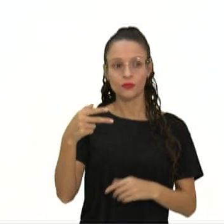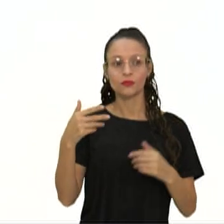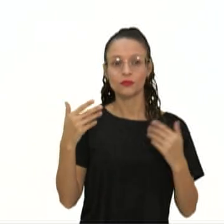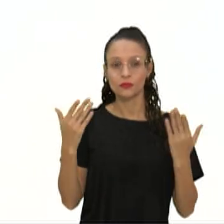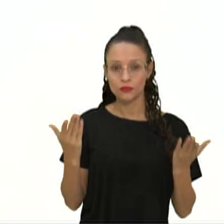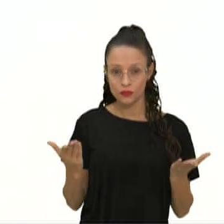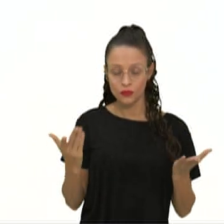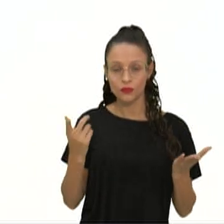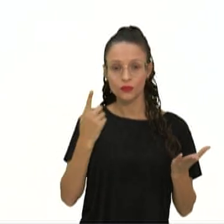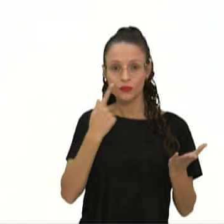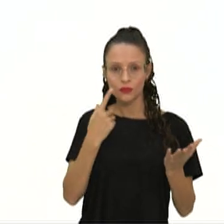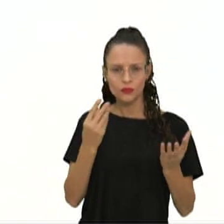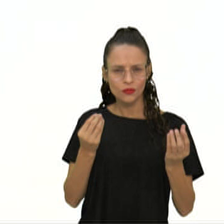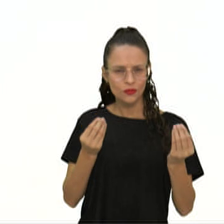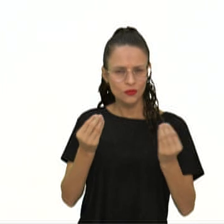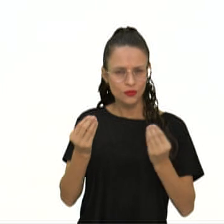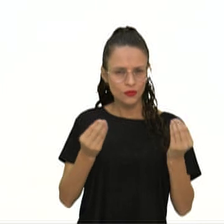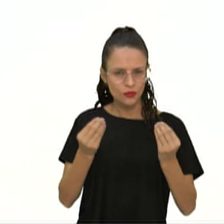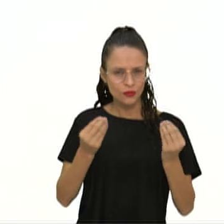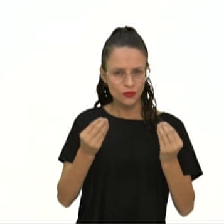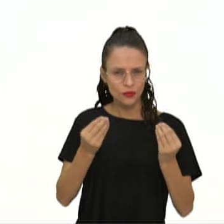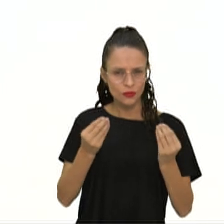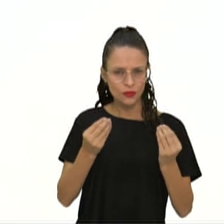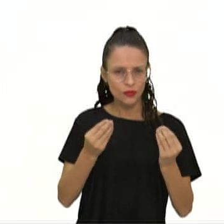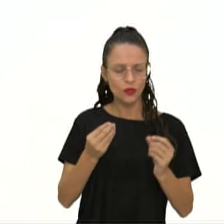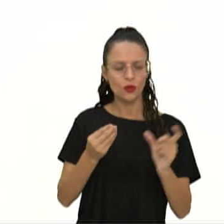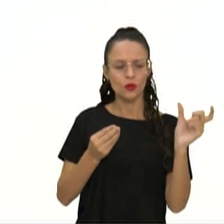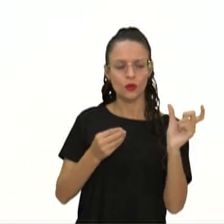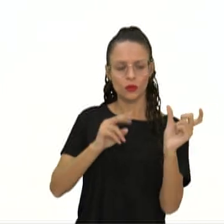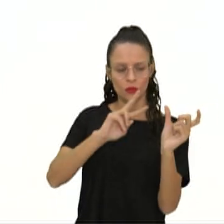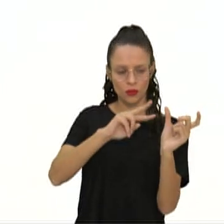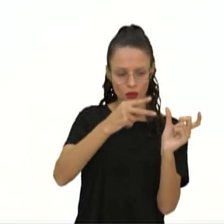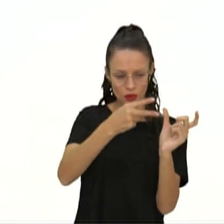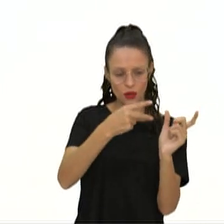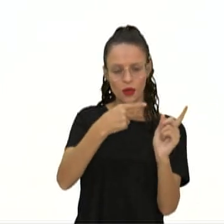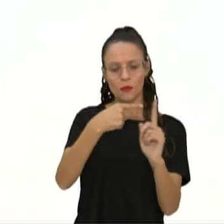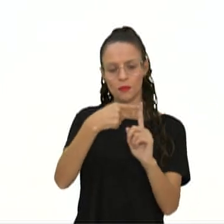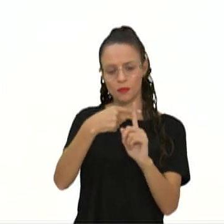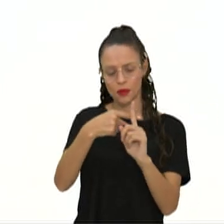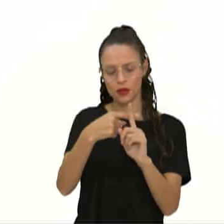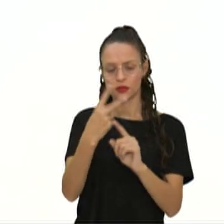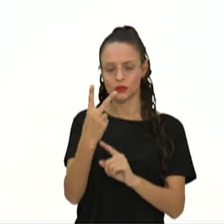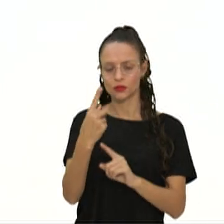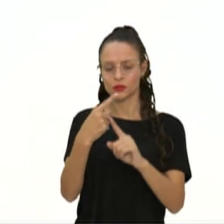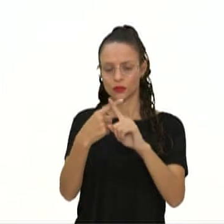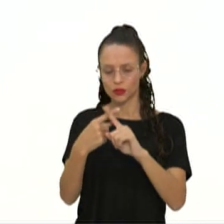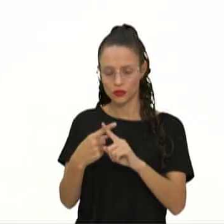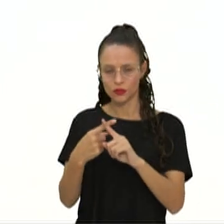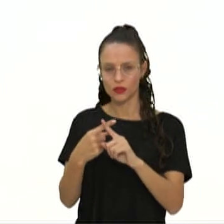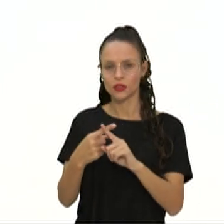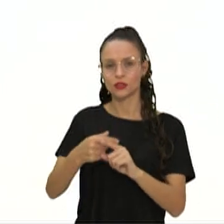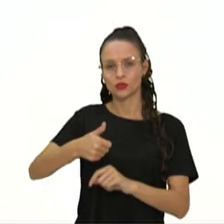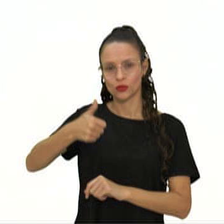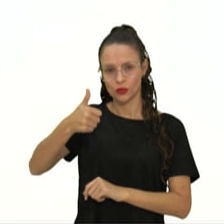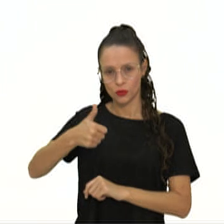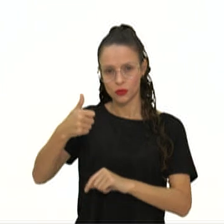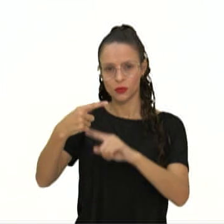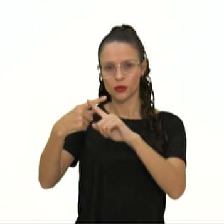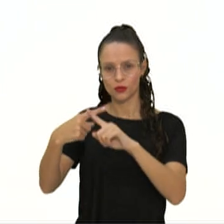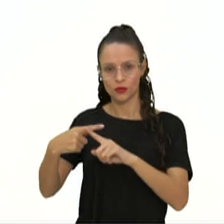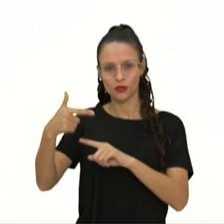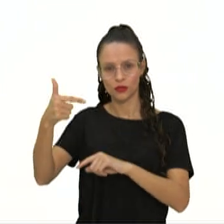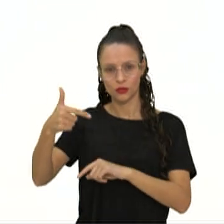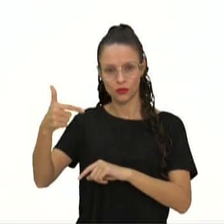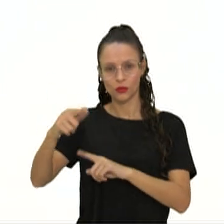num produto notável. Quadrado do primeiro termo, mais 2 vezes o primeiro termo, vezes o segundo, mais o quadrado